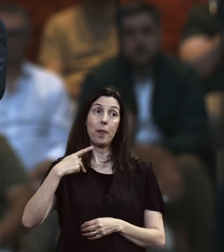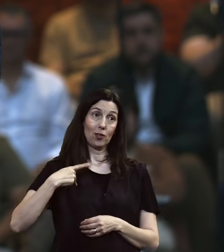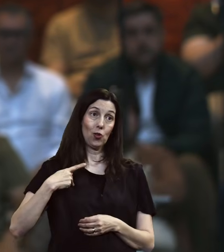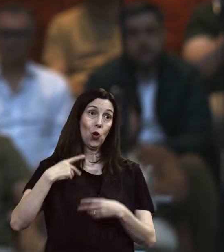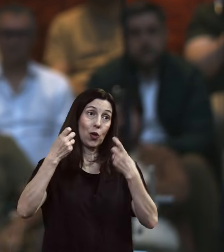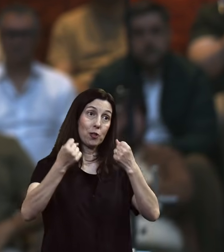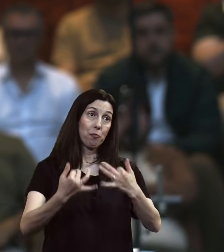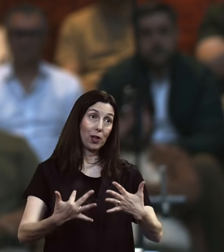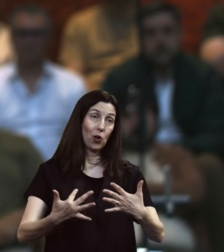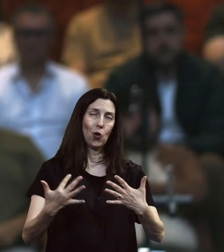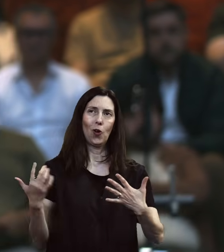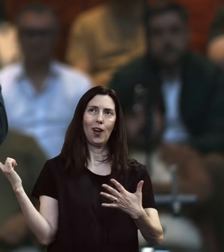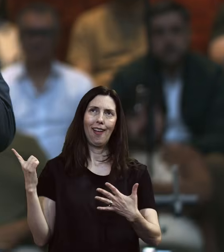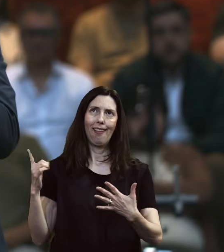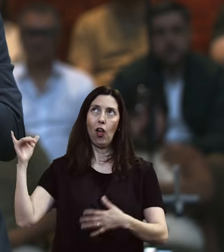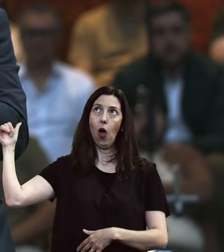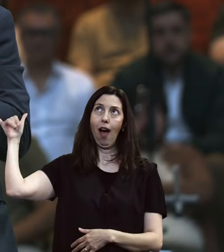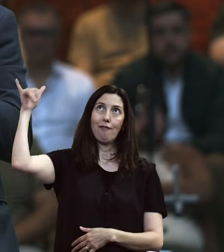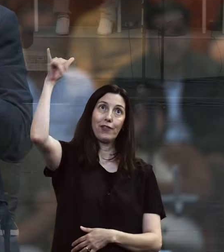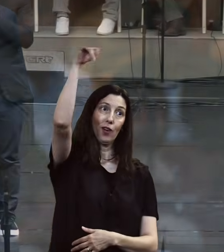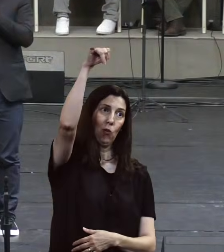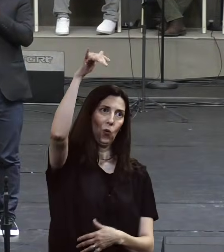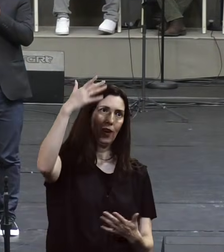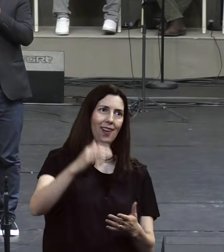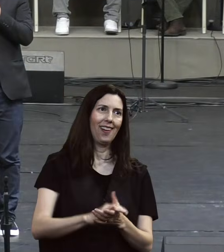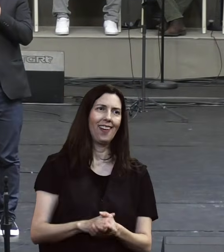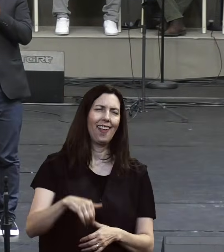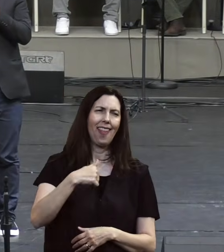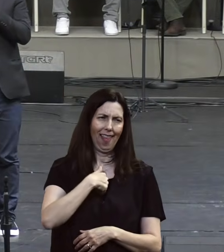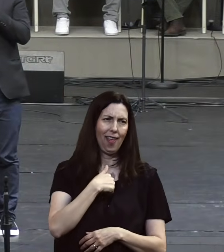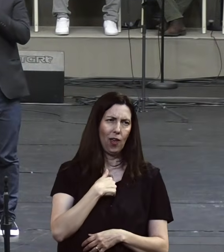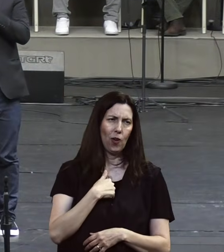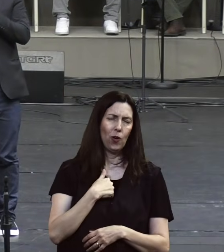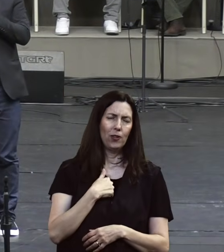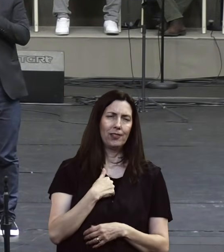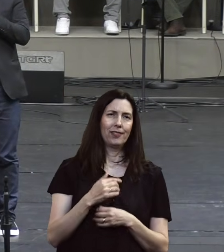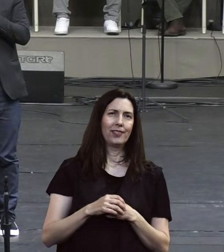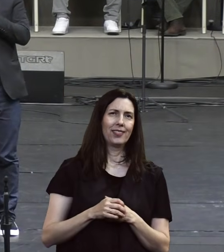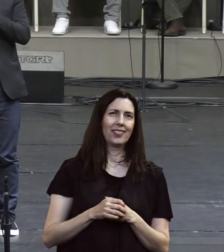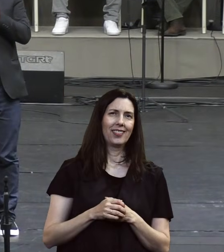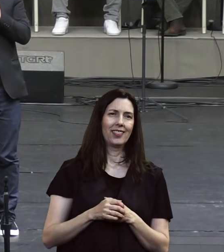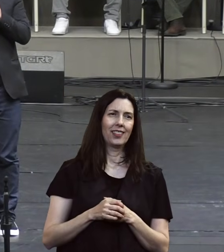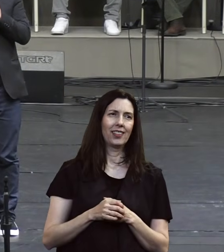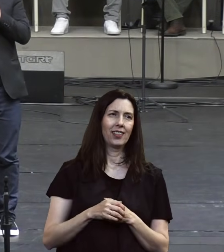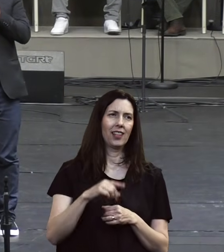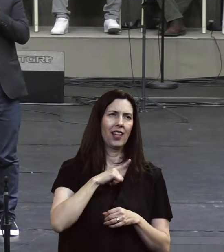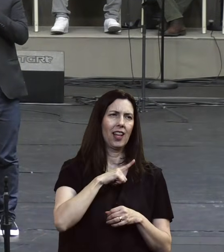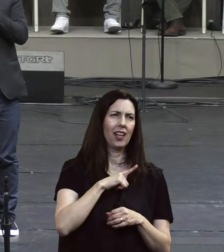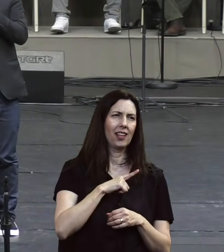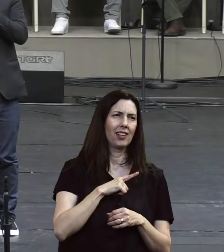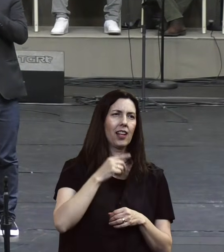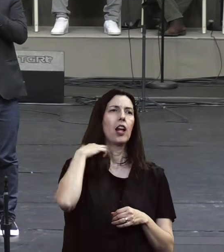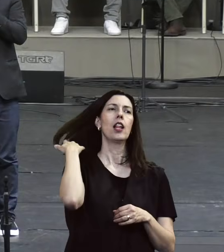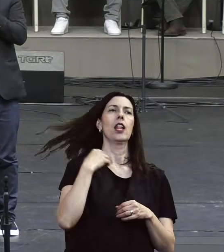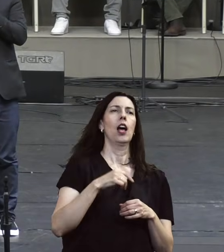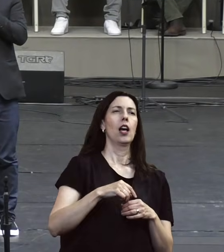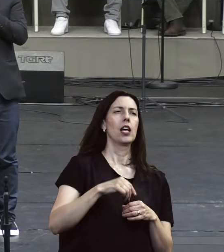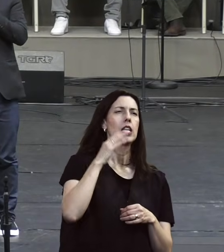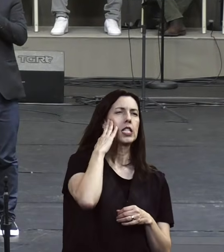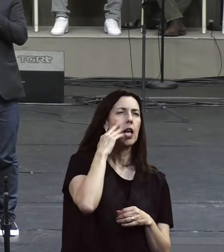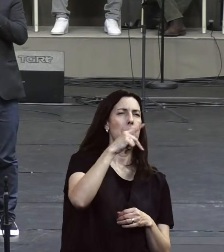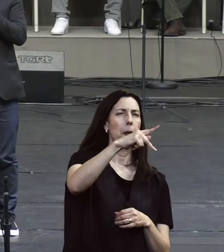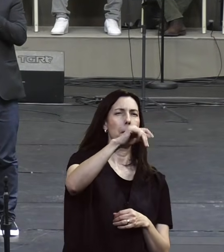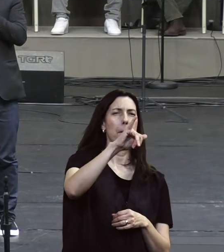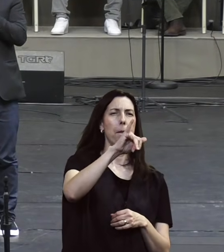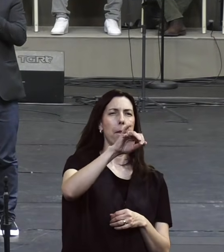do avião, eu estava mexendo nas pimenteiras com meu avô. Meu avô tinha